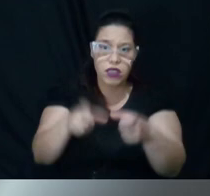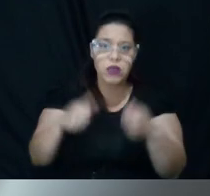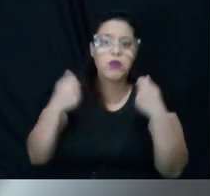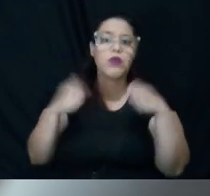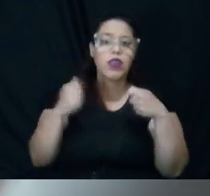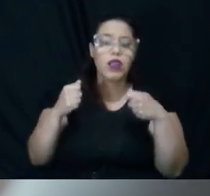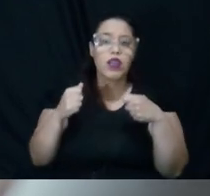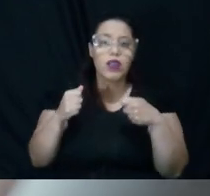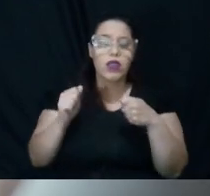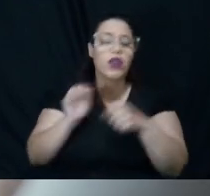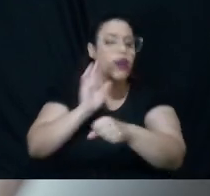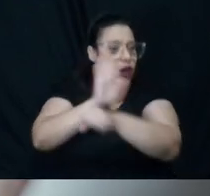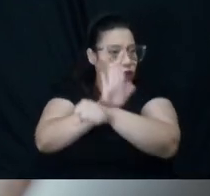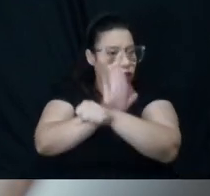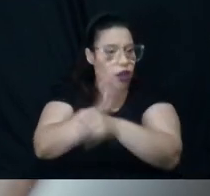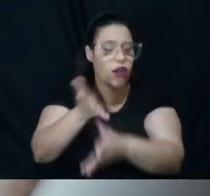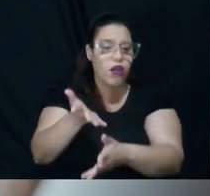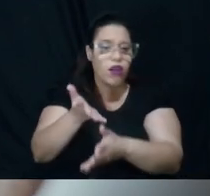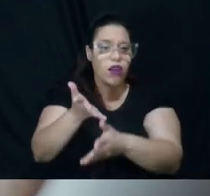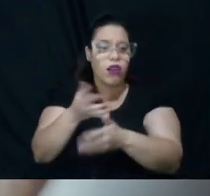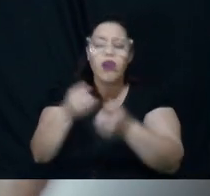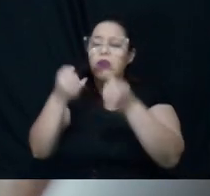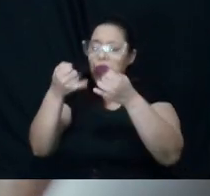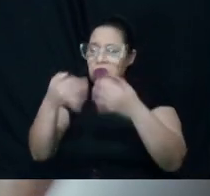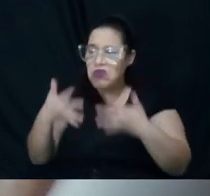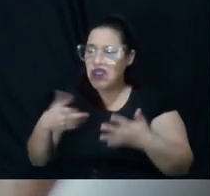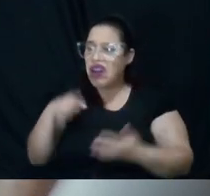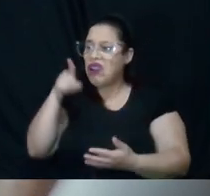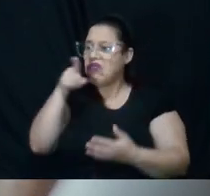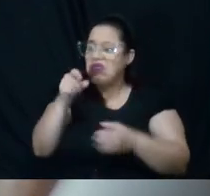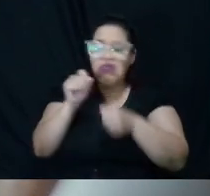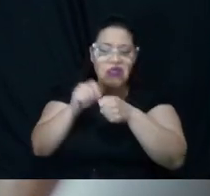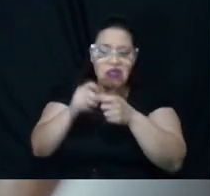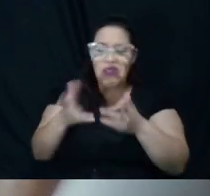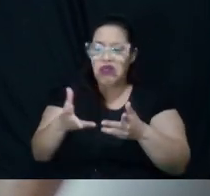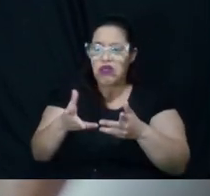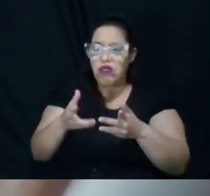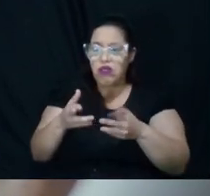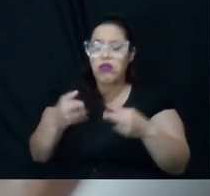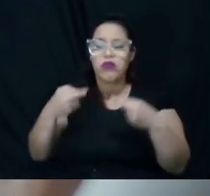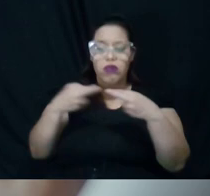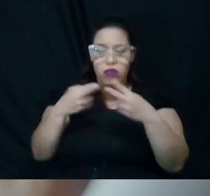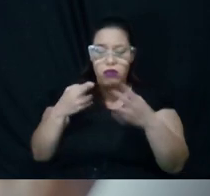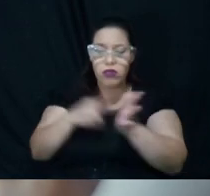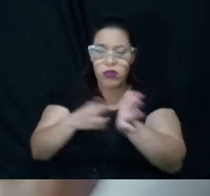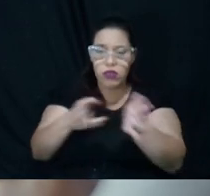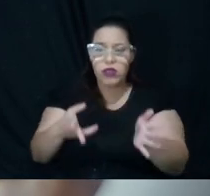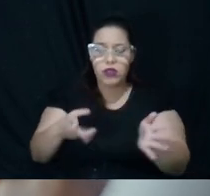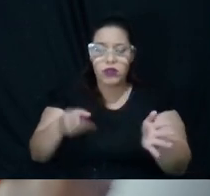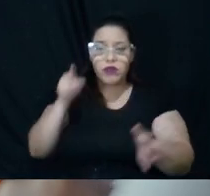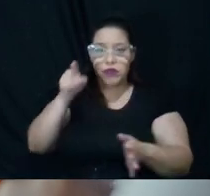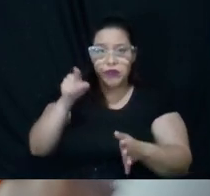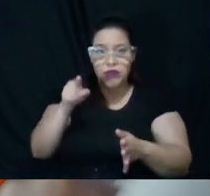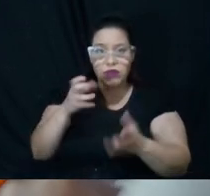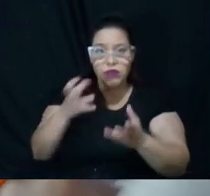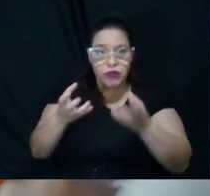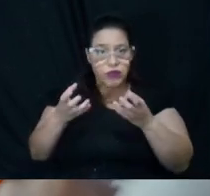ajude, que alguém te fale o que fazer. Então eu recomendo a quem estiver passando por um período